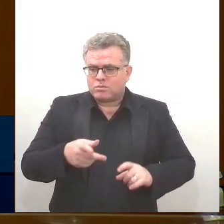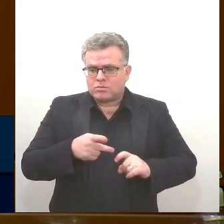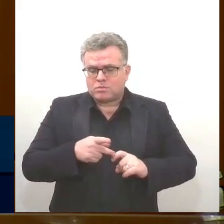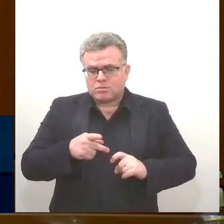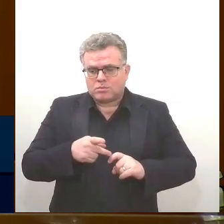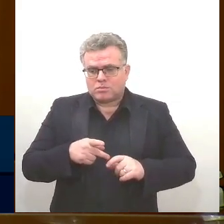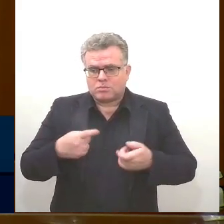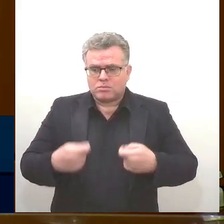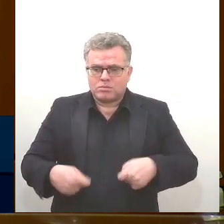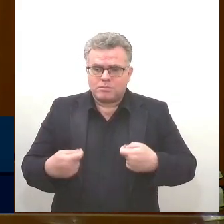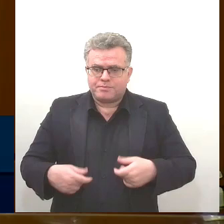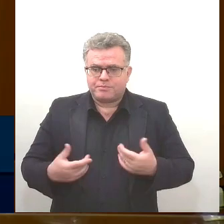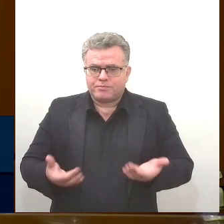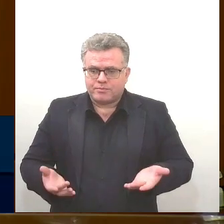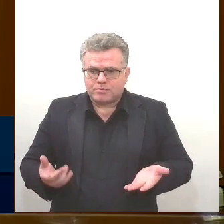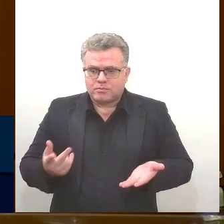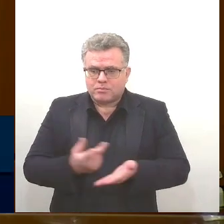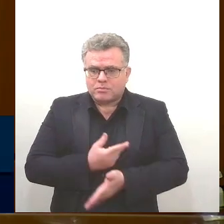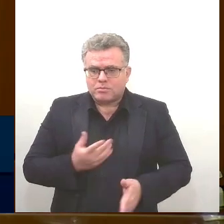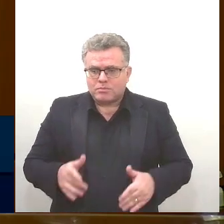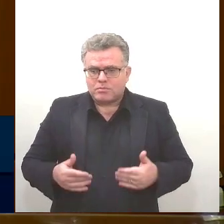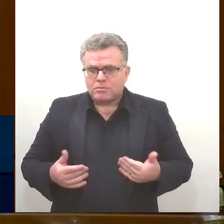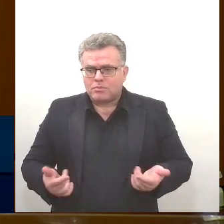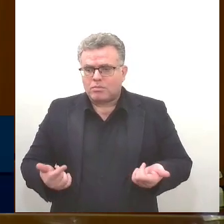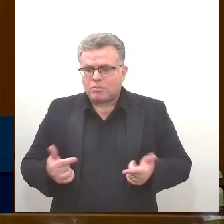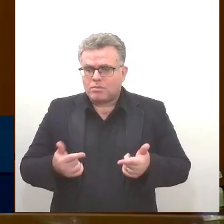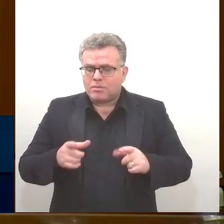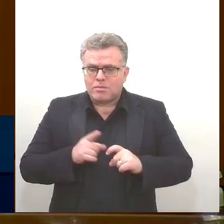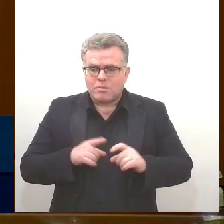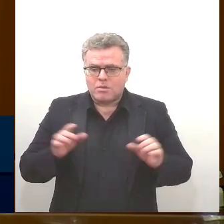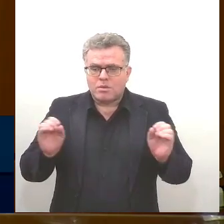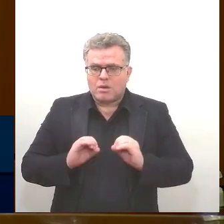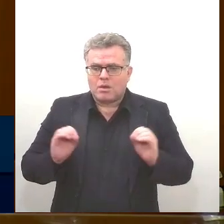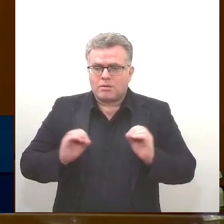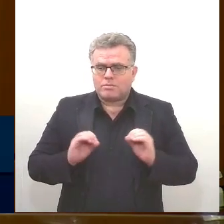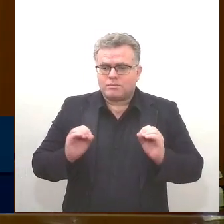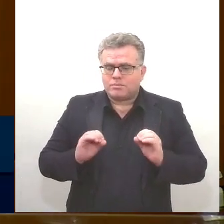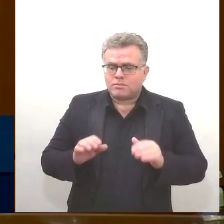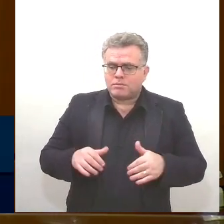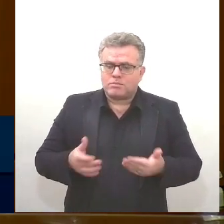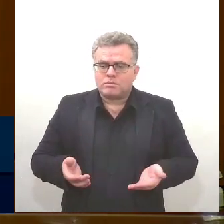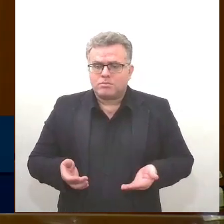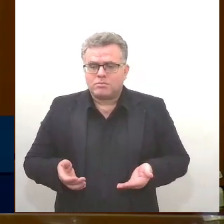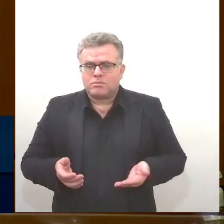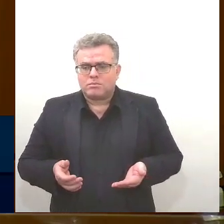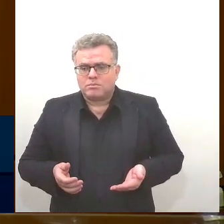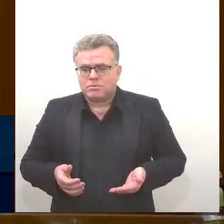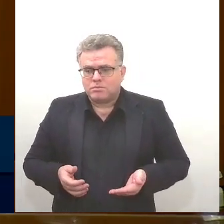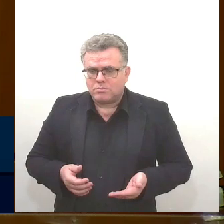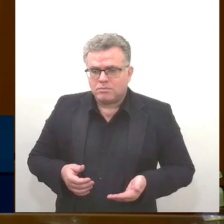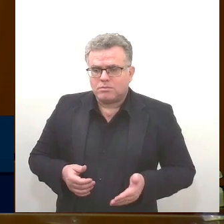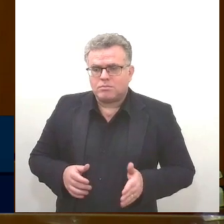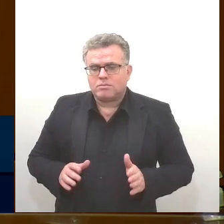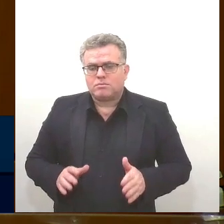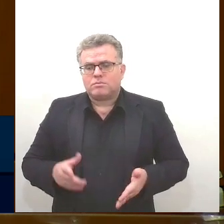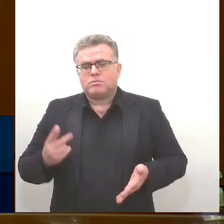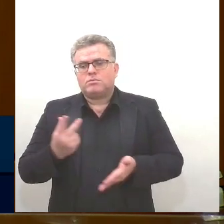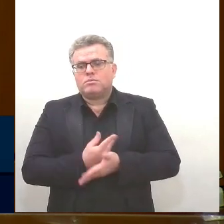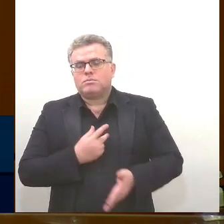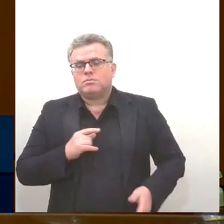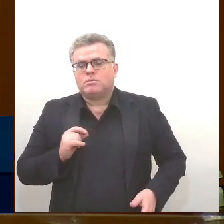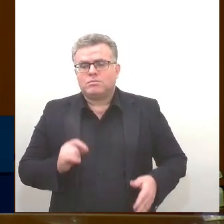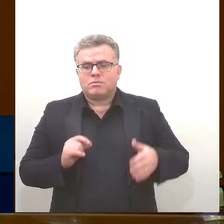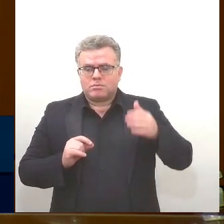chega no posto médico não tinha médico Deputado e quando isto aconteceu e as